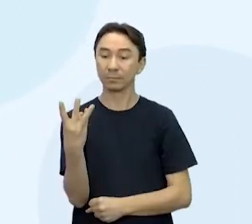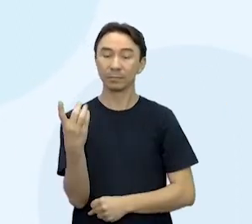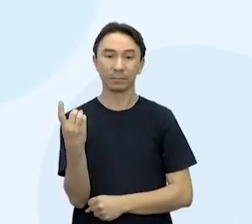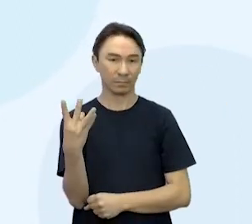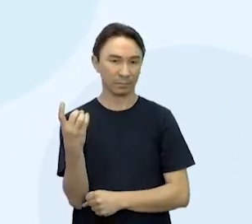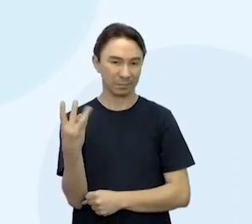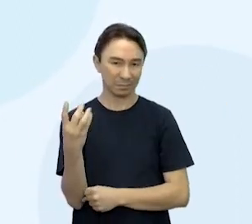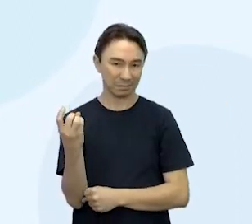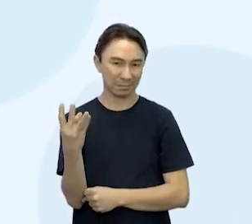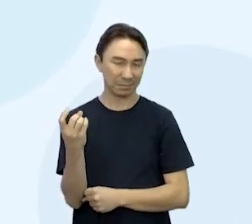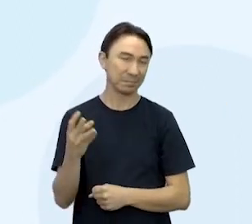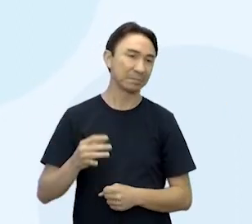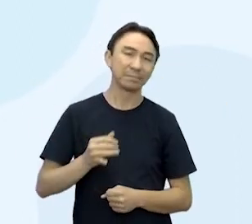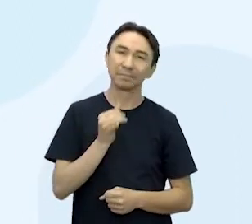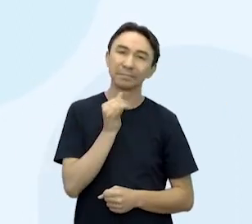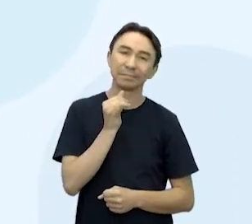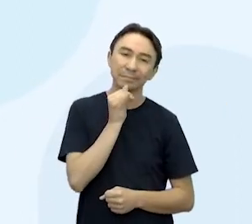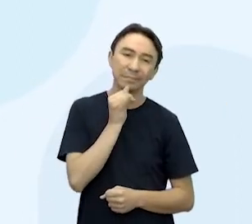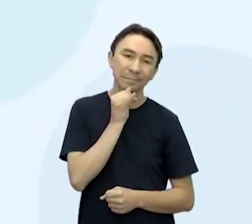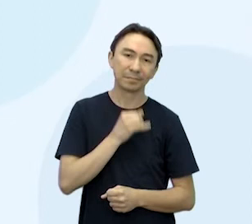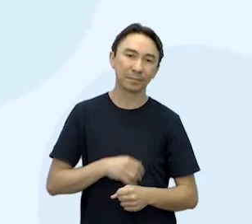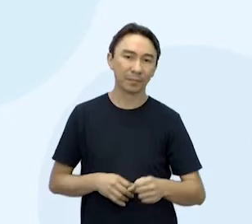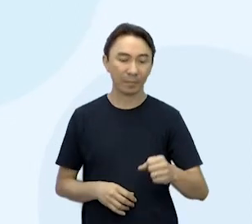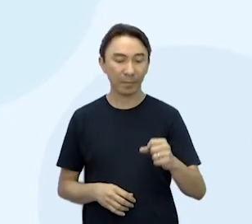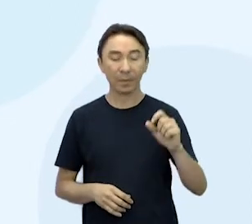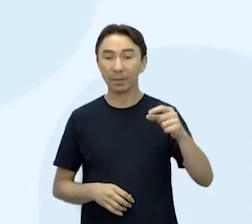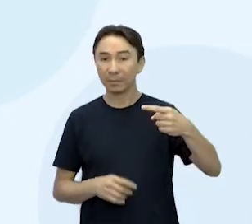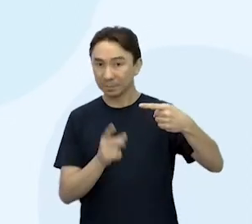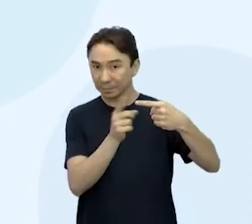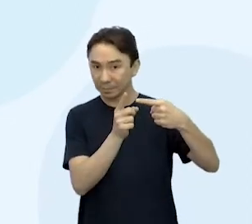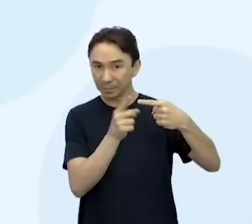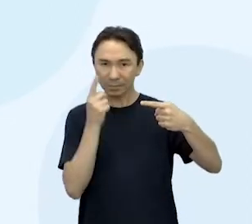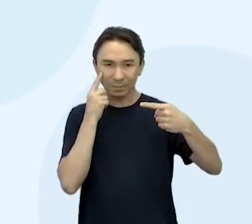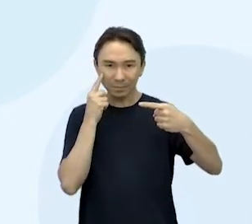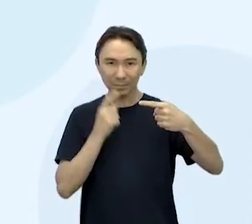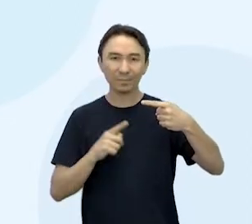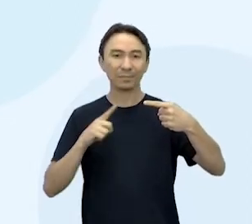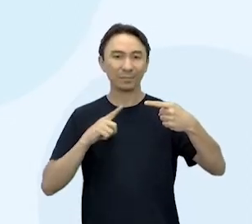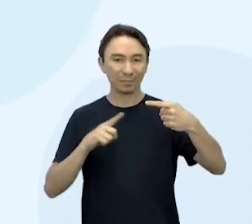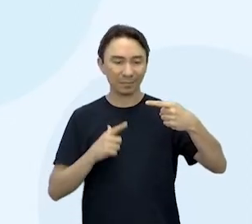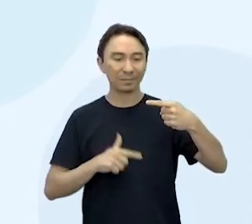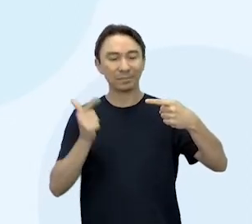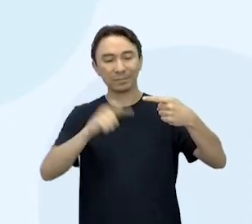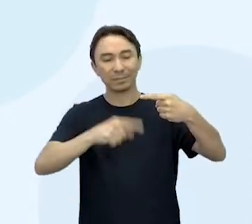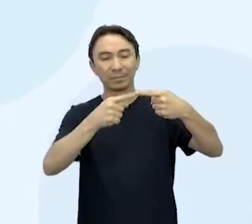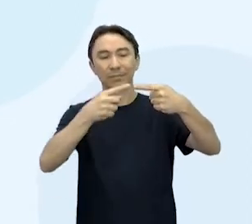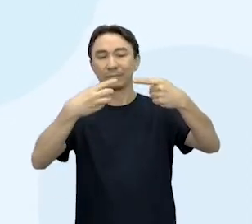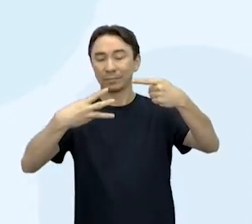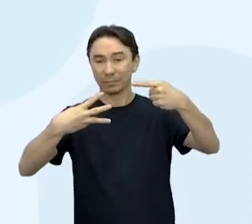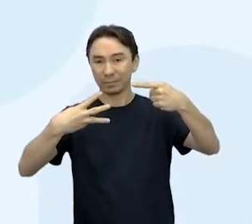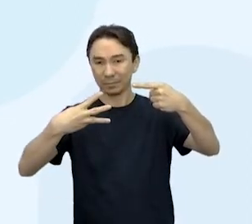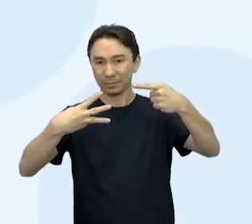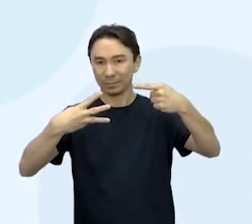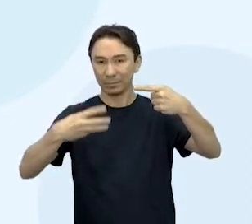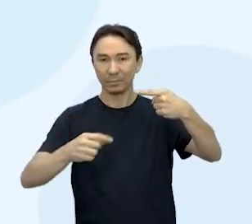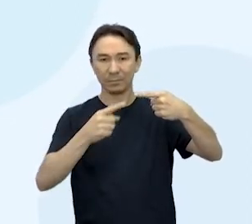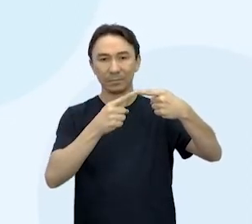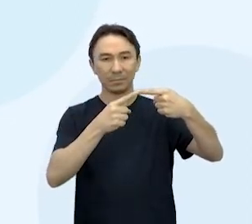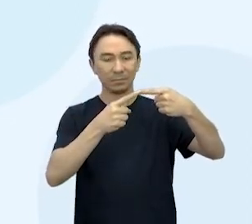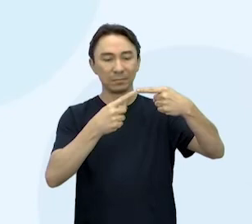tá bom? Então, por exemplo, na cúbica aqui, ó, eu já tenho 3 tipos, tá bom? Formando aí 14